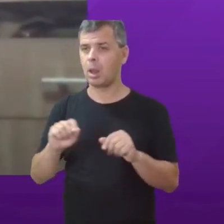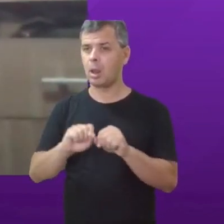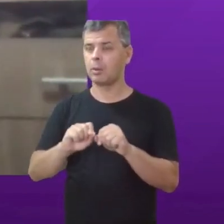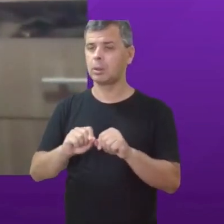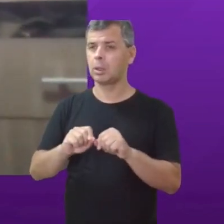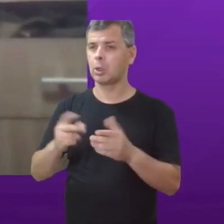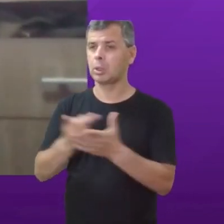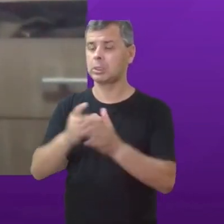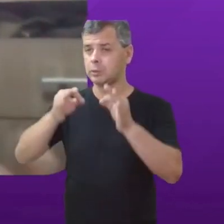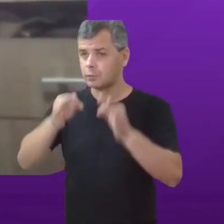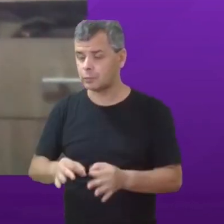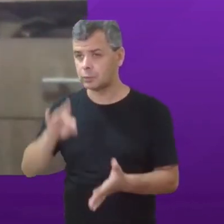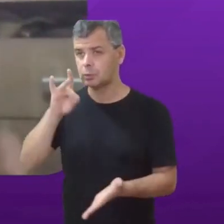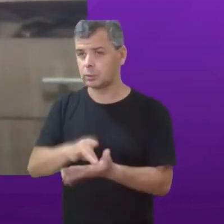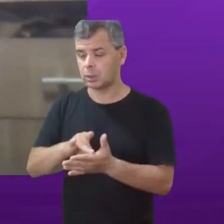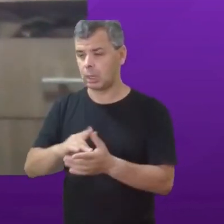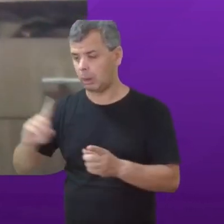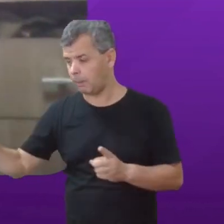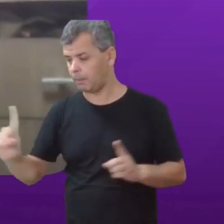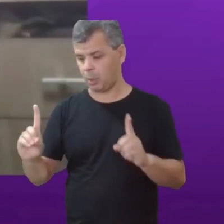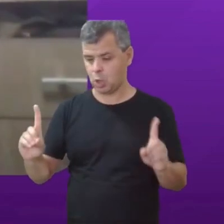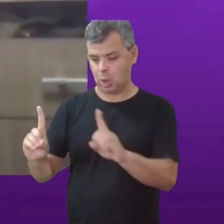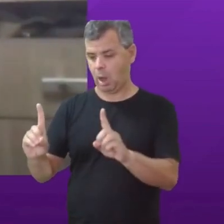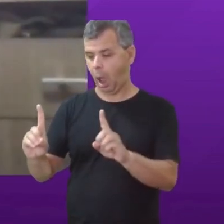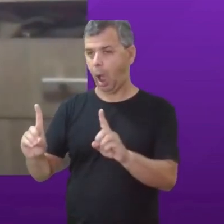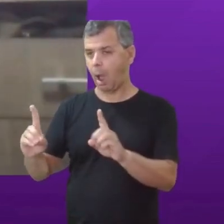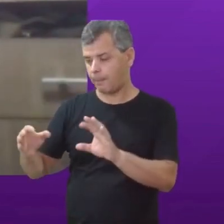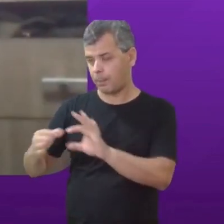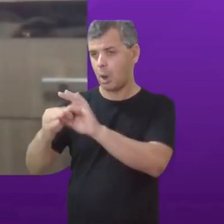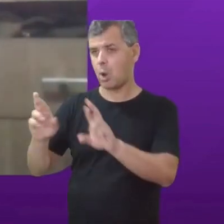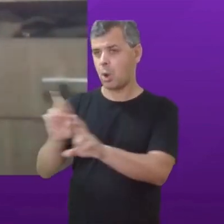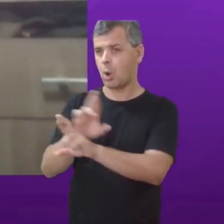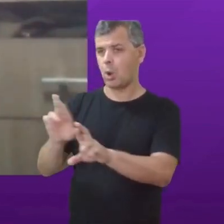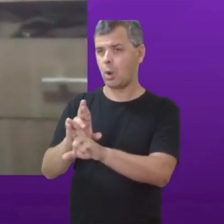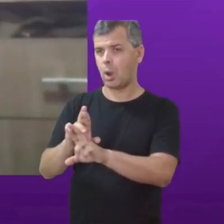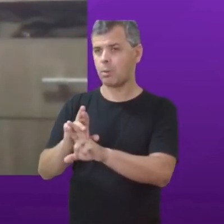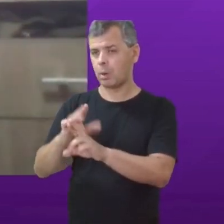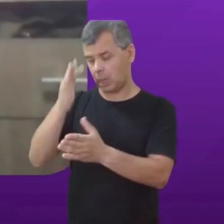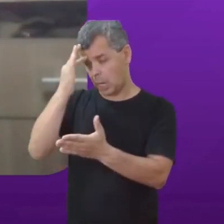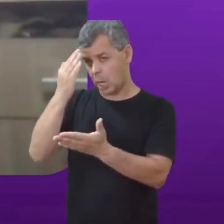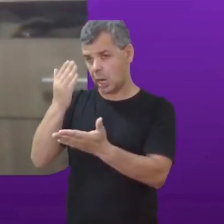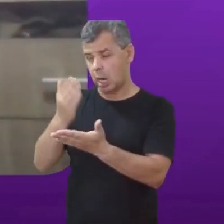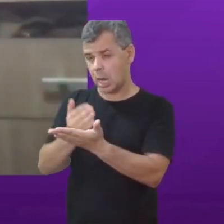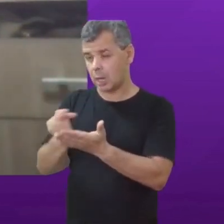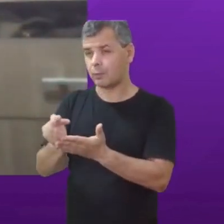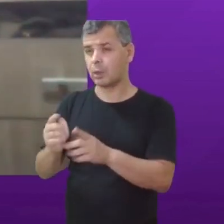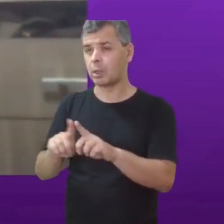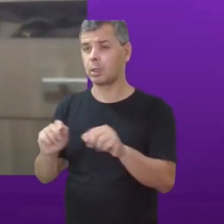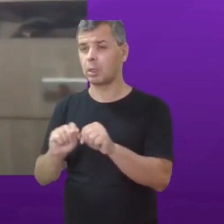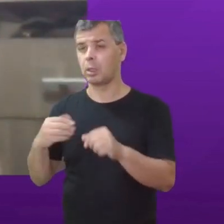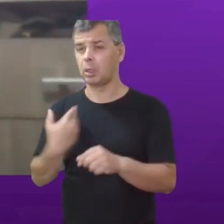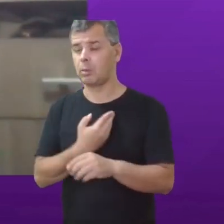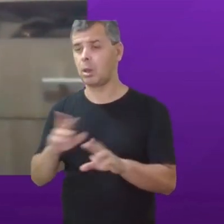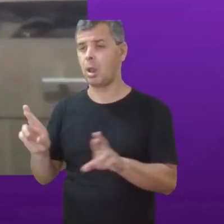de fato, para que aproxime a polícia da comunidade. Então, é uma relação mesmo de confiança, de colaboração mútua, mas que